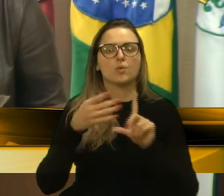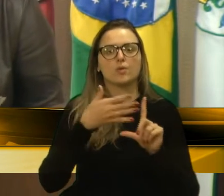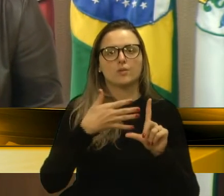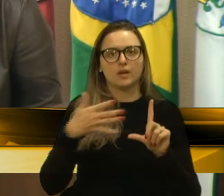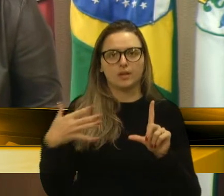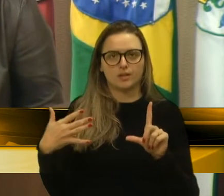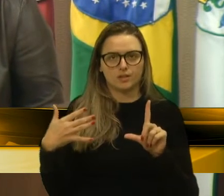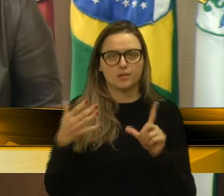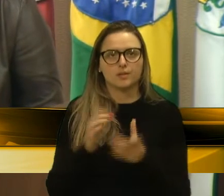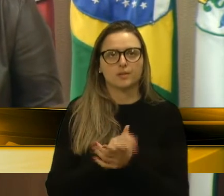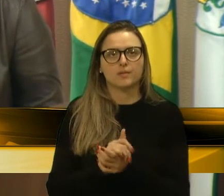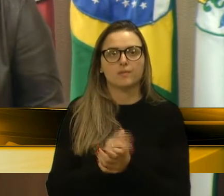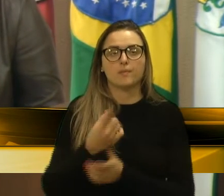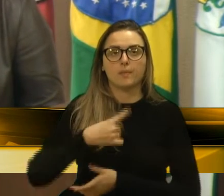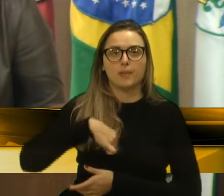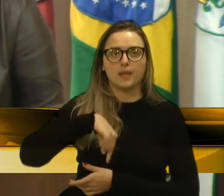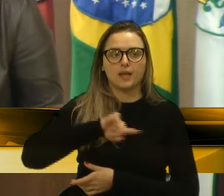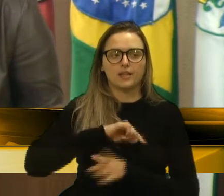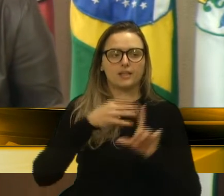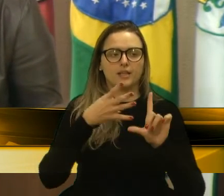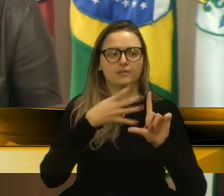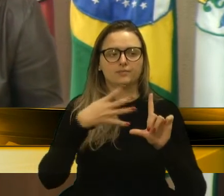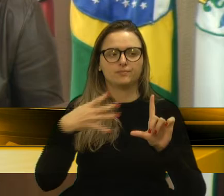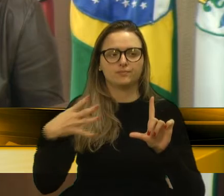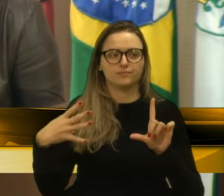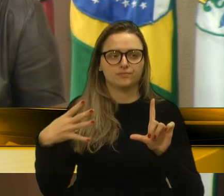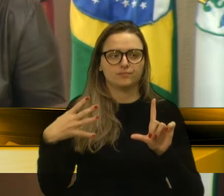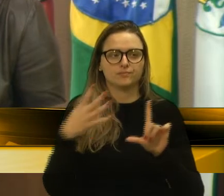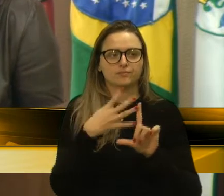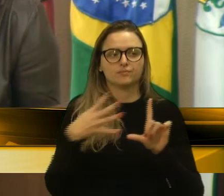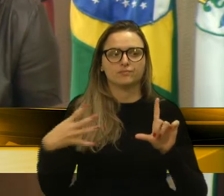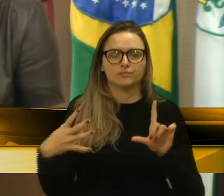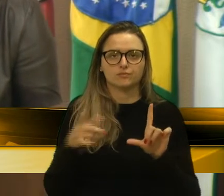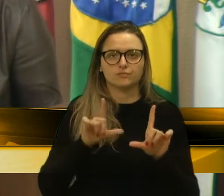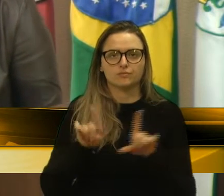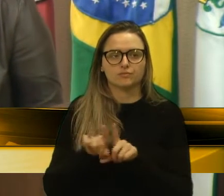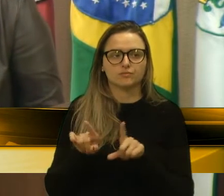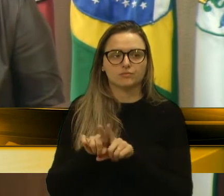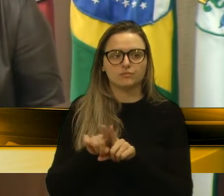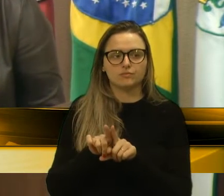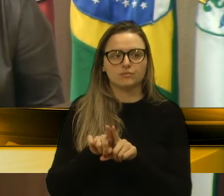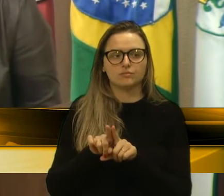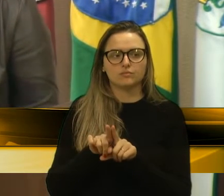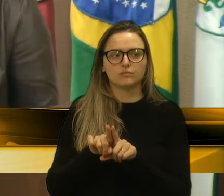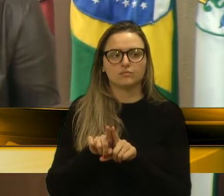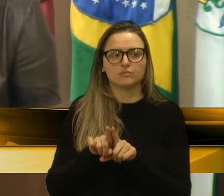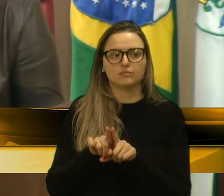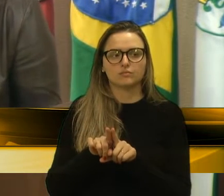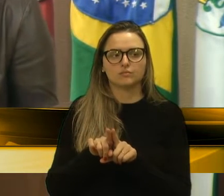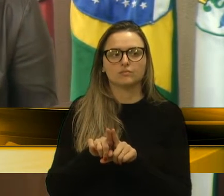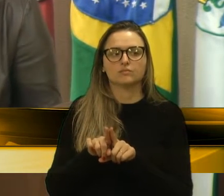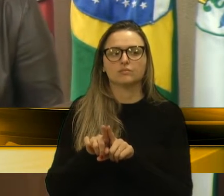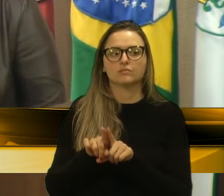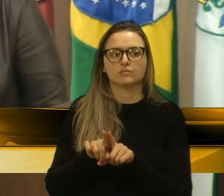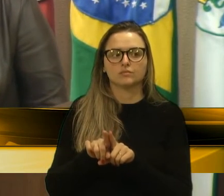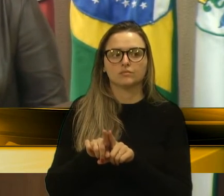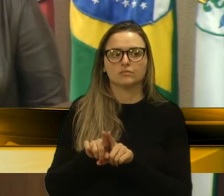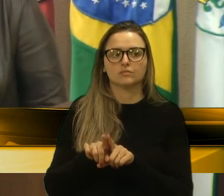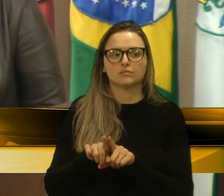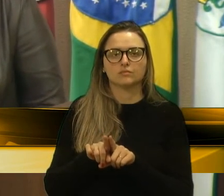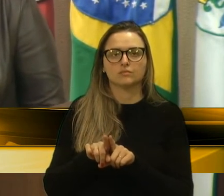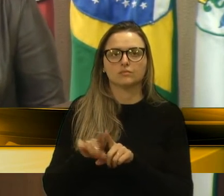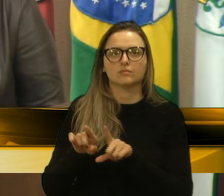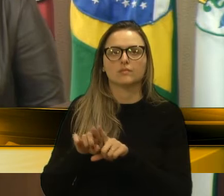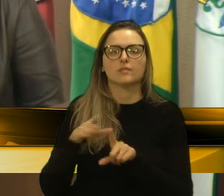LGBT. No nosso ponto de vista, isso é uma retaliação, sim, ao tema. A gente conhece o prefeito e sabemos